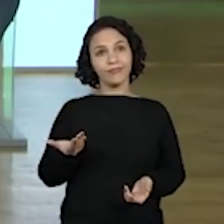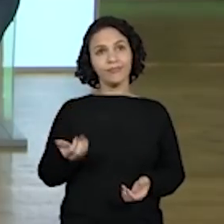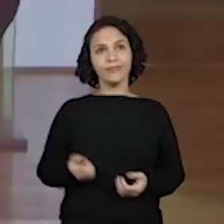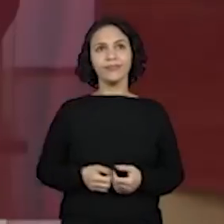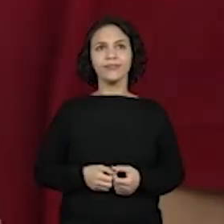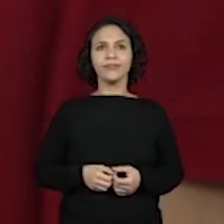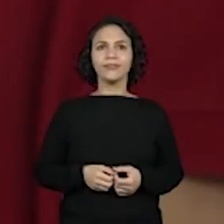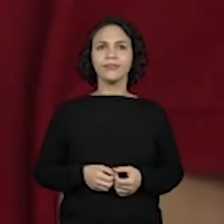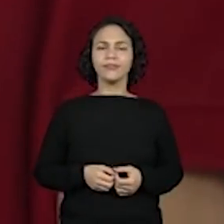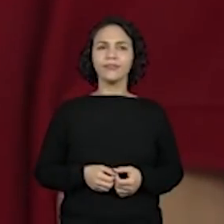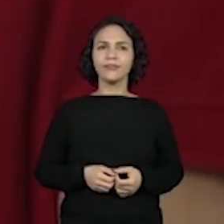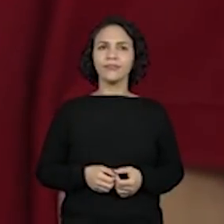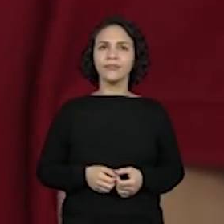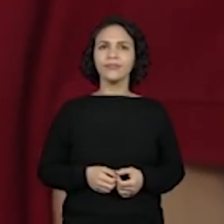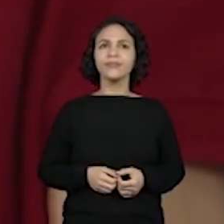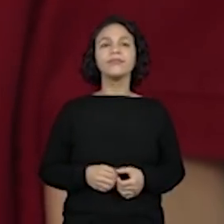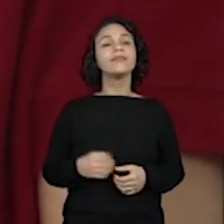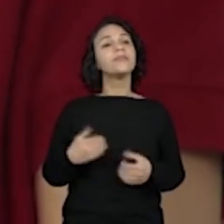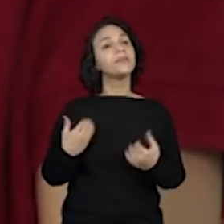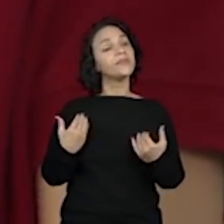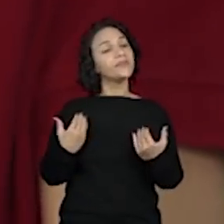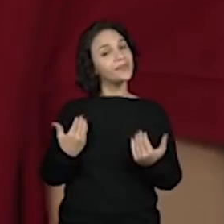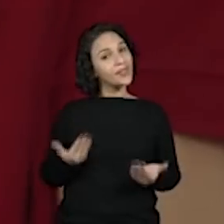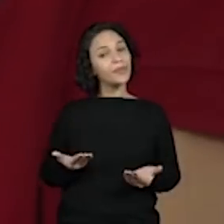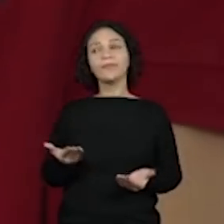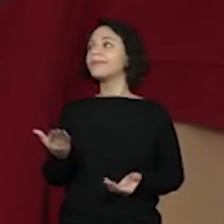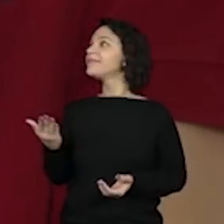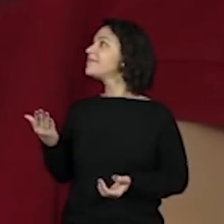Então, o tempo que se passou